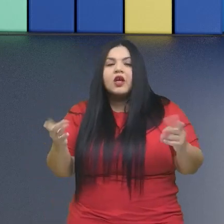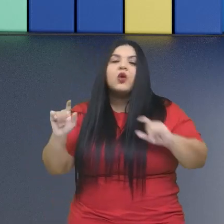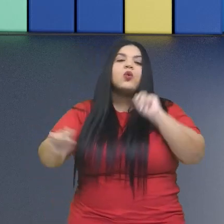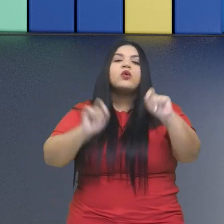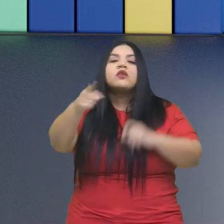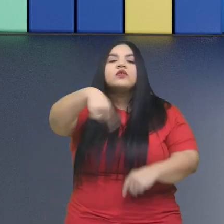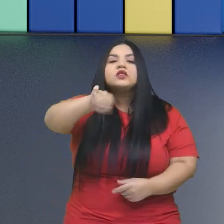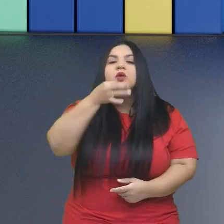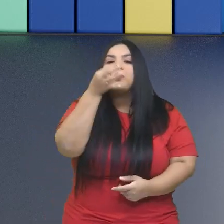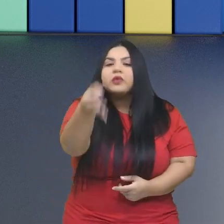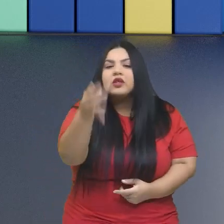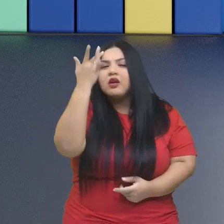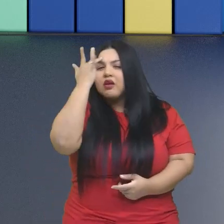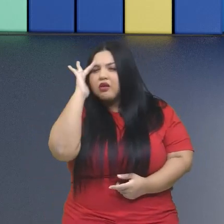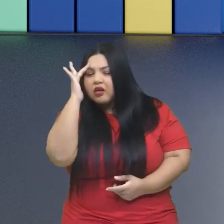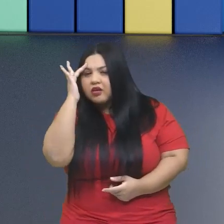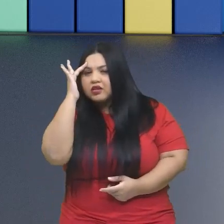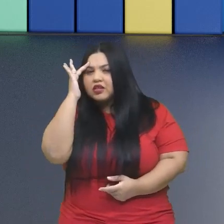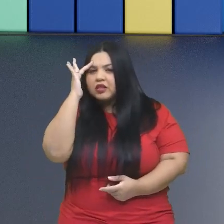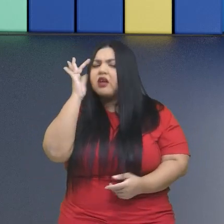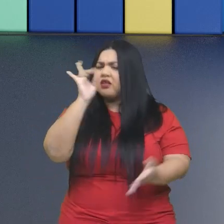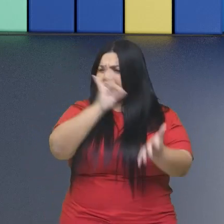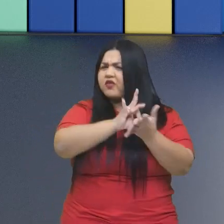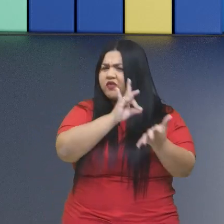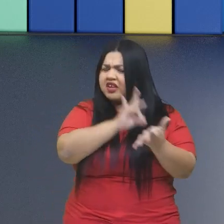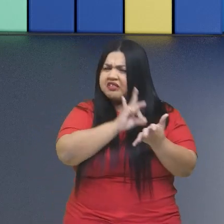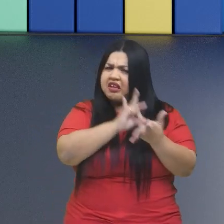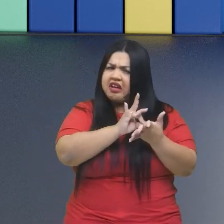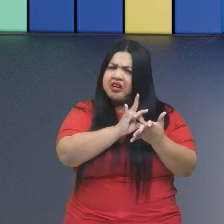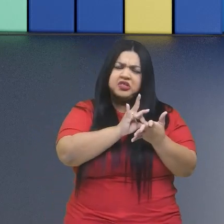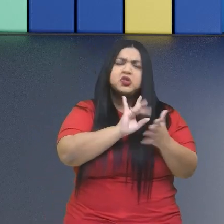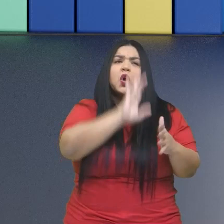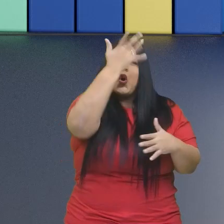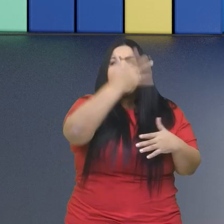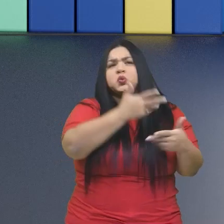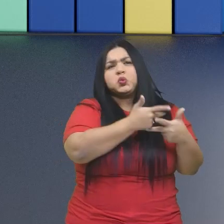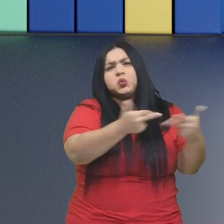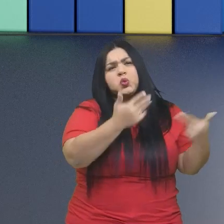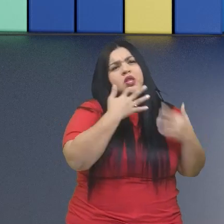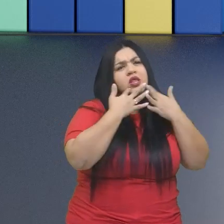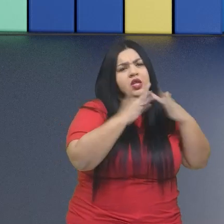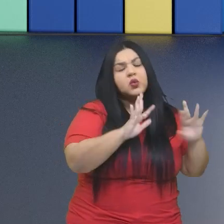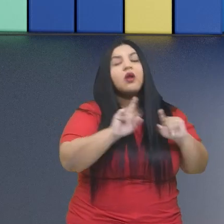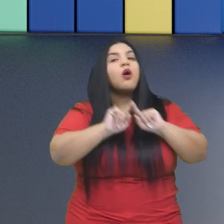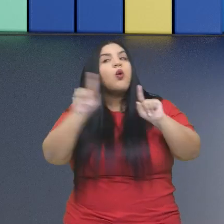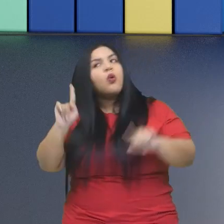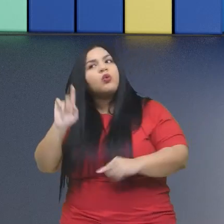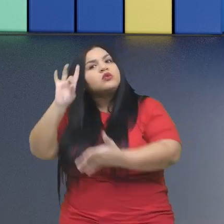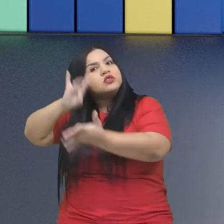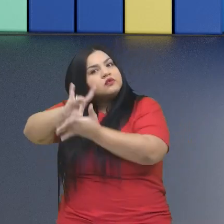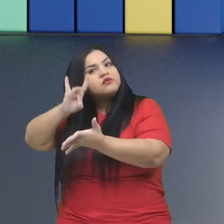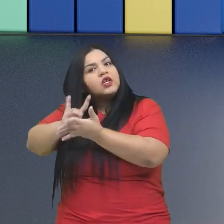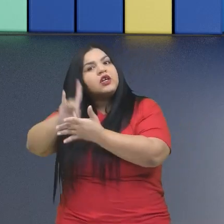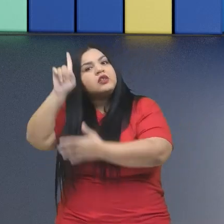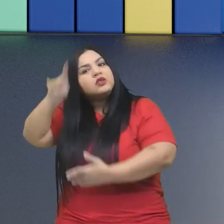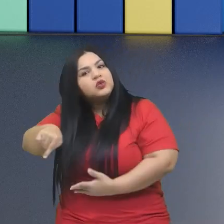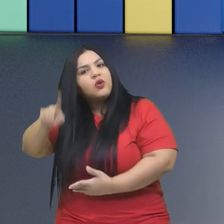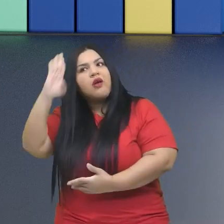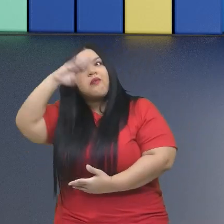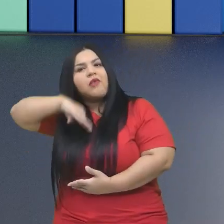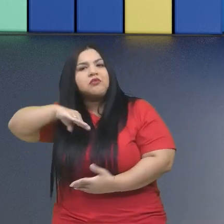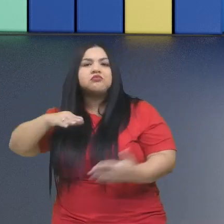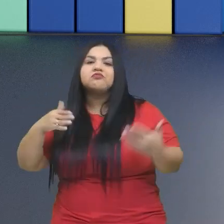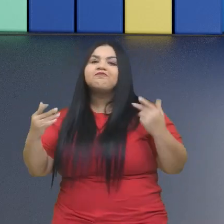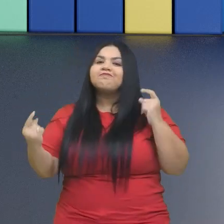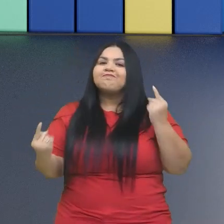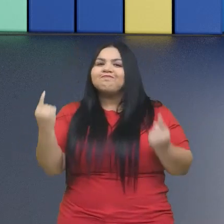acha? Foi realmente uma coincidência ou de fato realmente existe ali uma maldição, né? Eu,